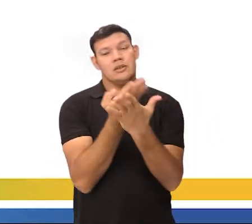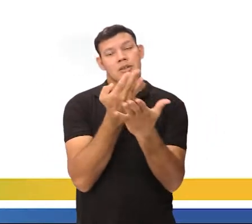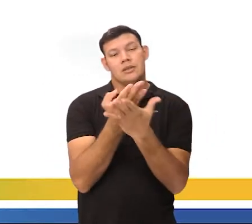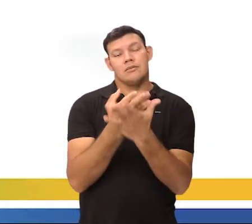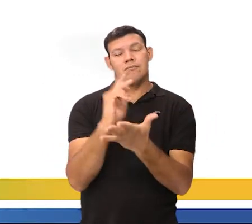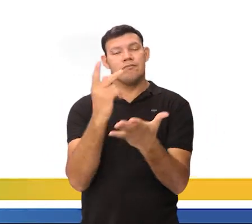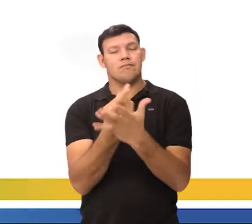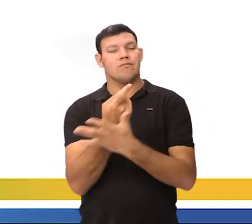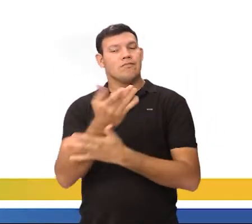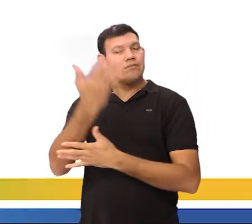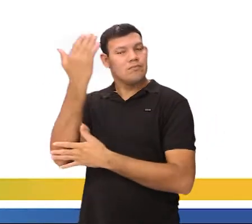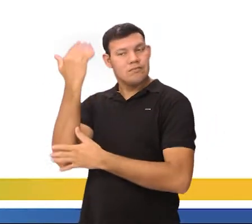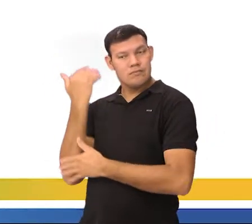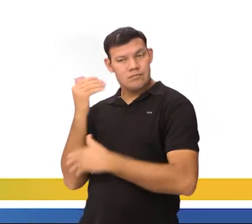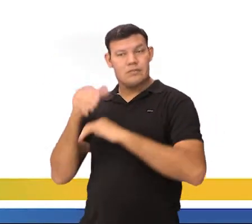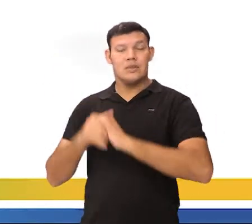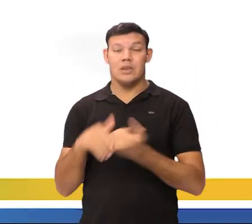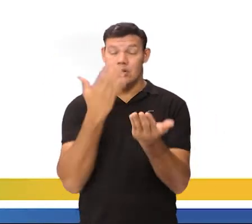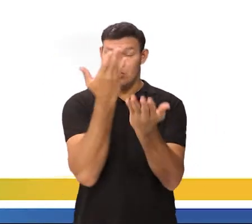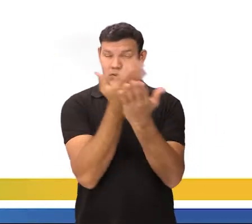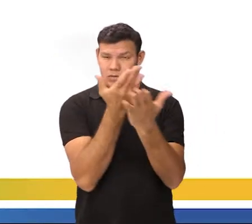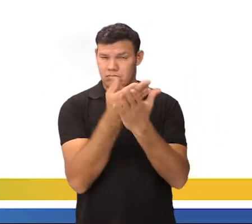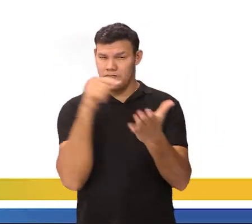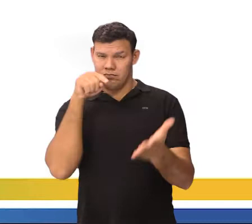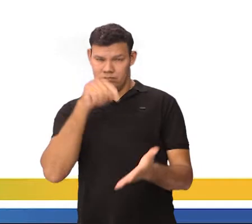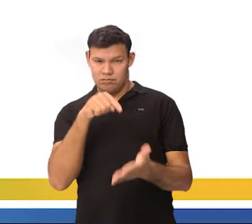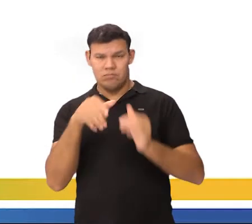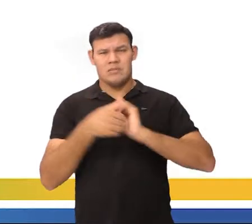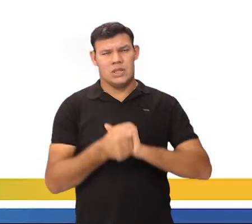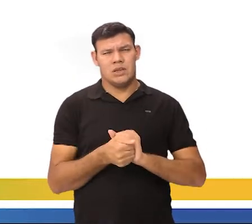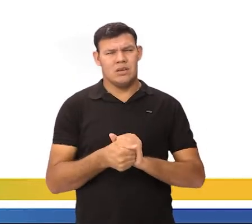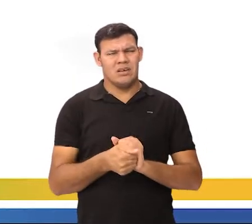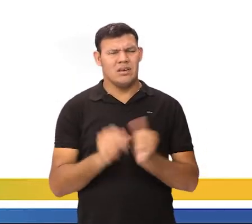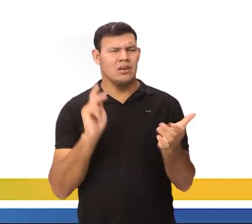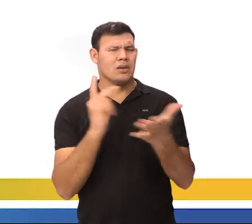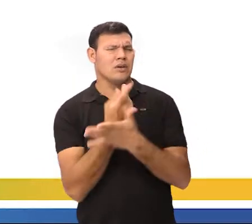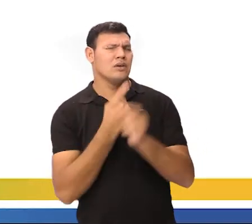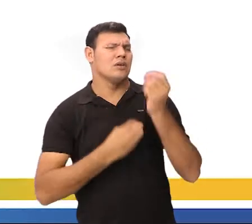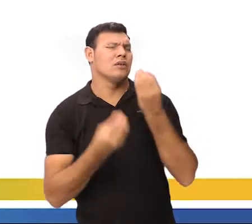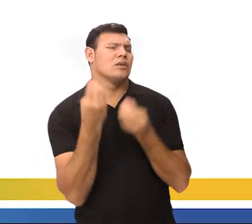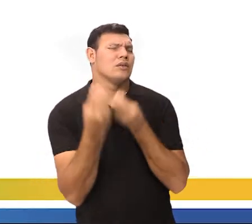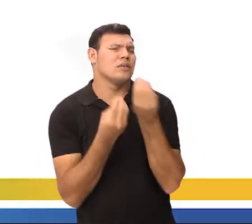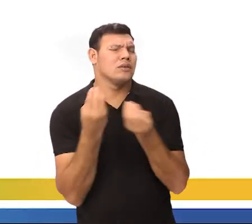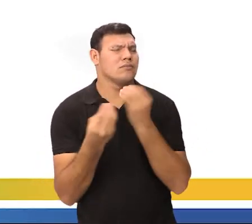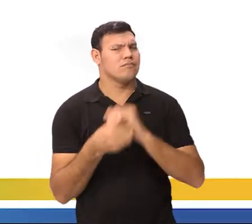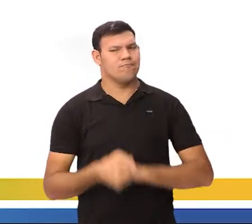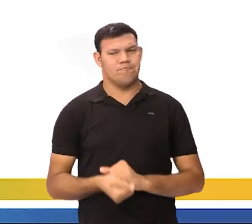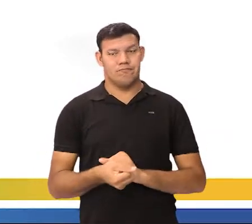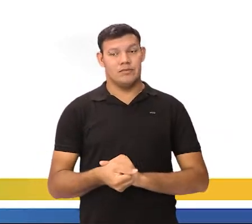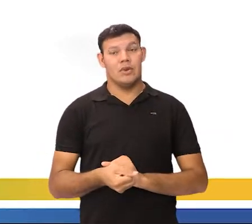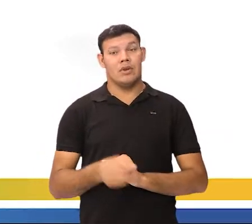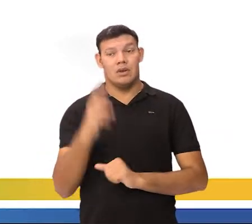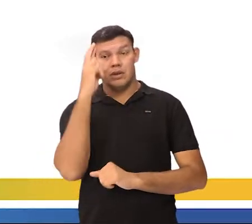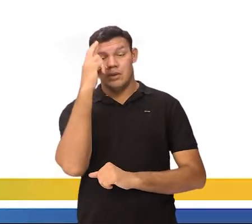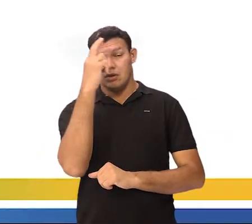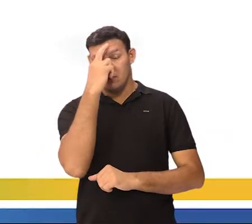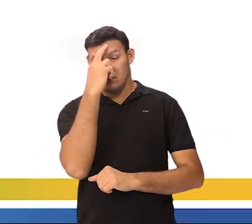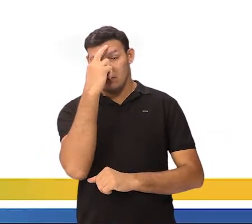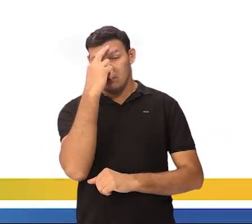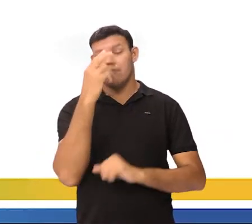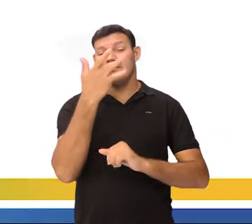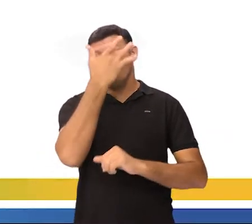acontecimentos passados. Esse estudo, no entanto, não é feito de qualquer maneira, pois o historiador, em seu ofício,